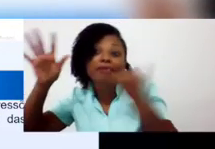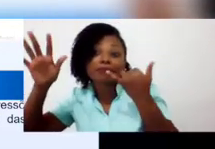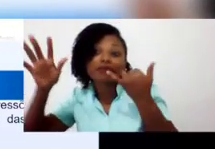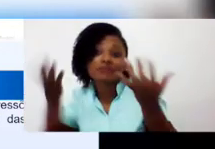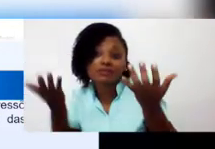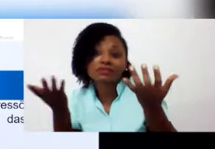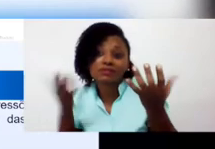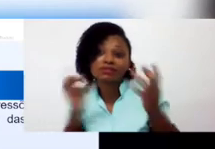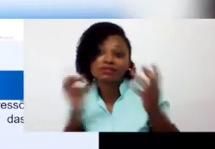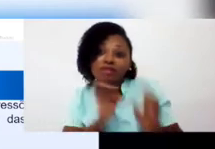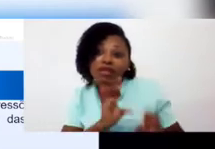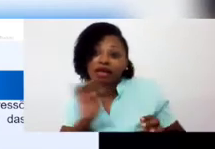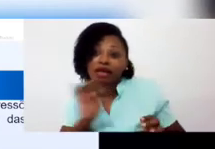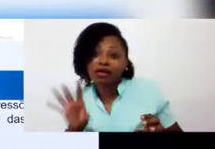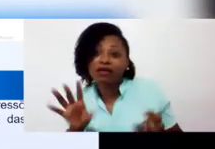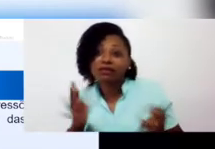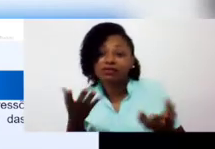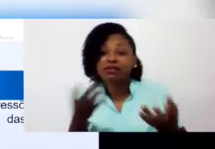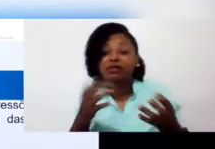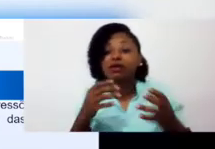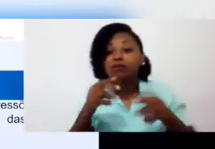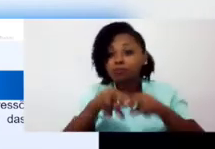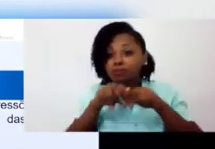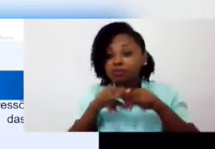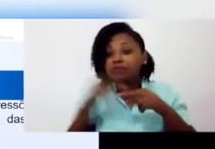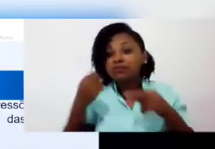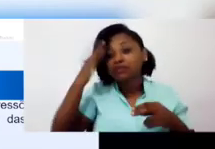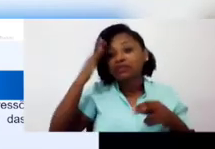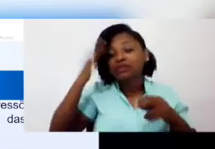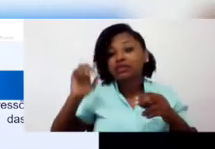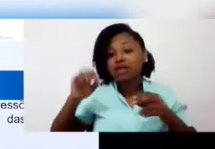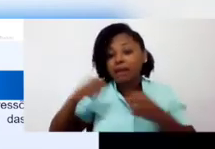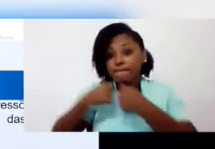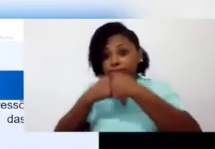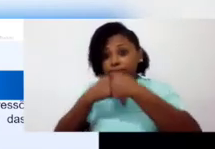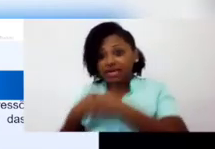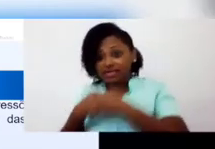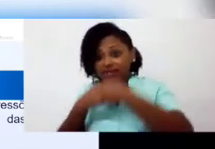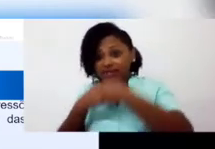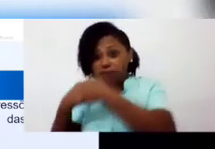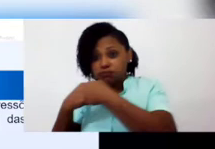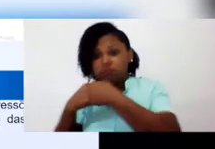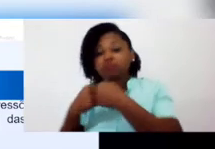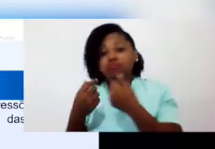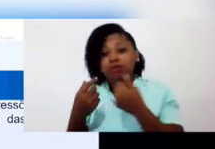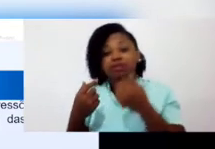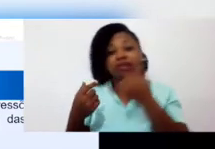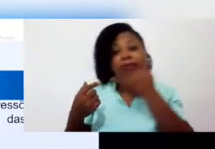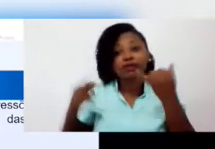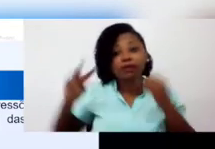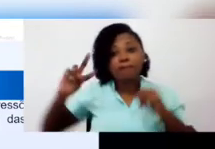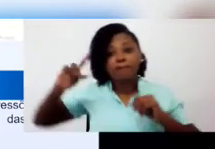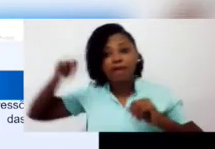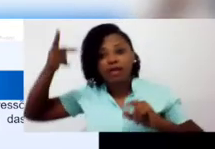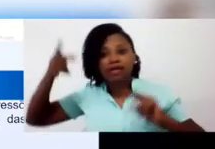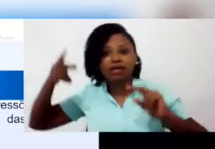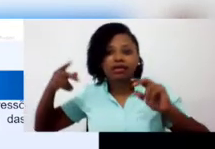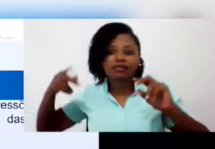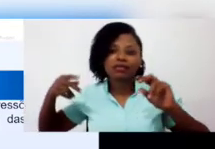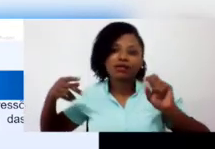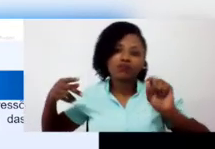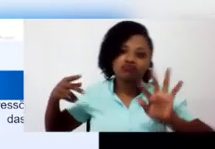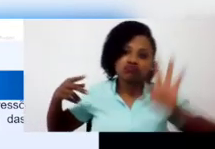vapor. Se é mais fácil elas se tornarem vapor, a tendência de se tornar vapor é maior, então a pressão de vapor